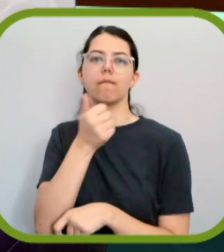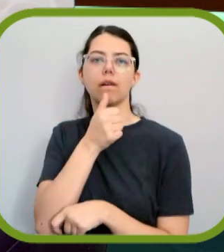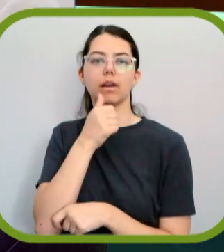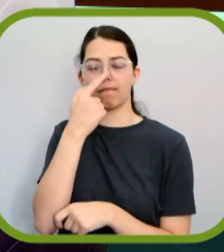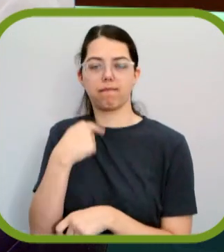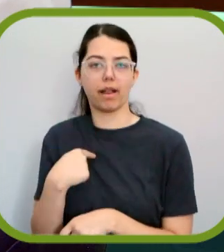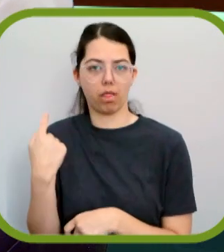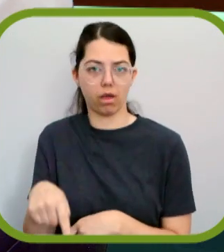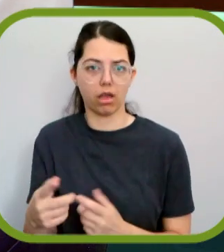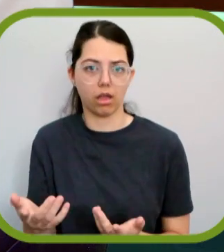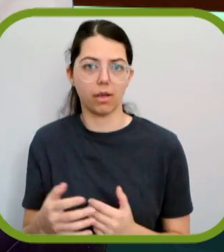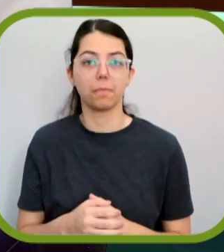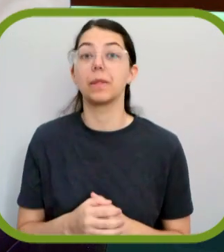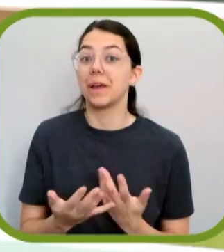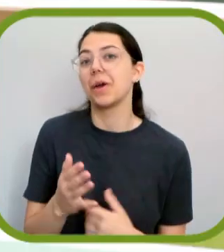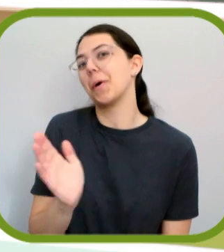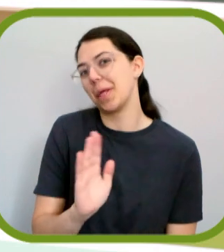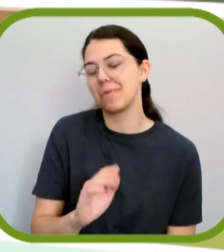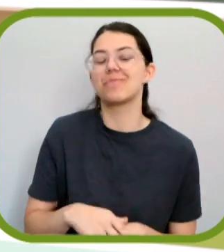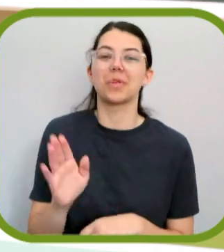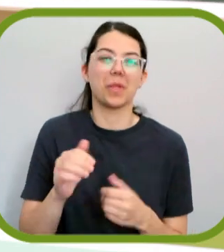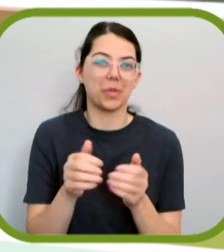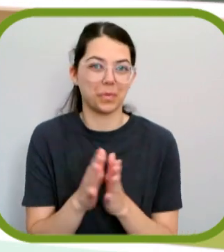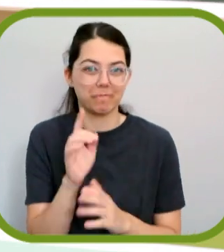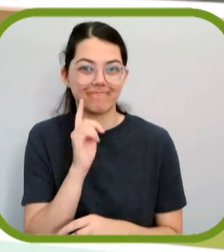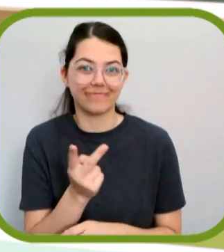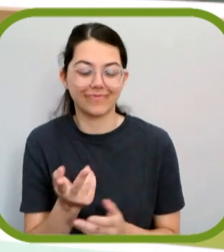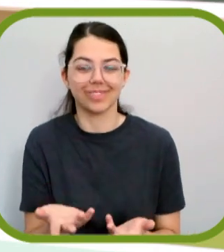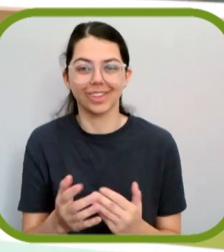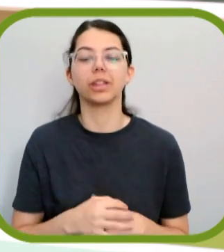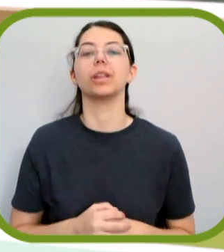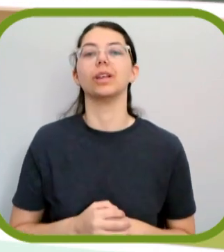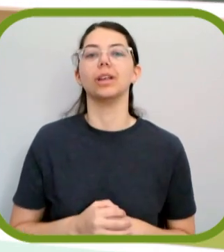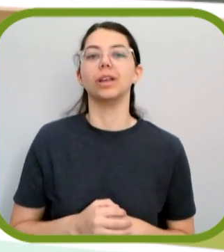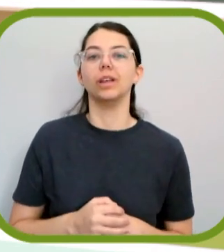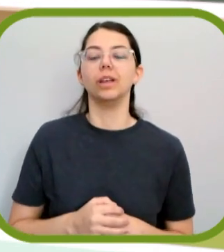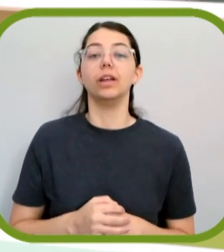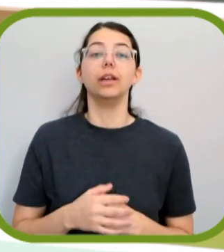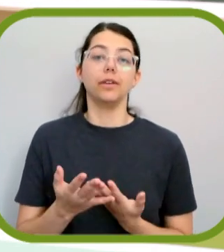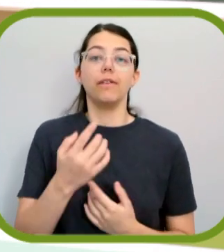na responsabilização dos agressores? Olá, também olá a todas.